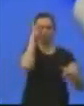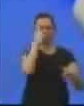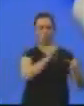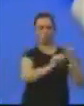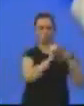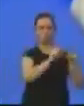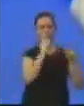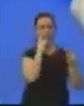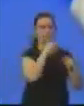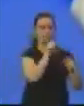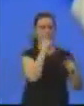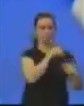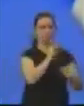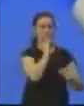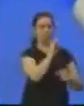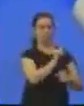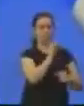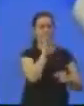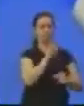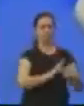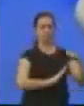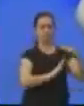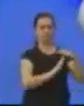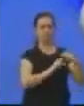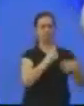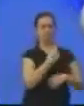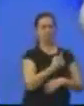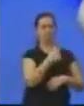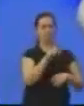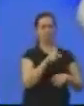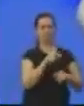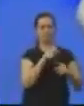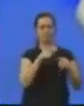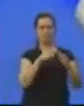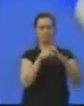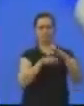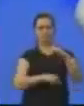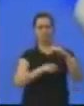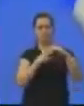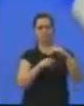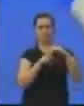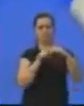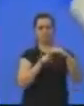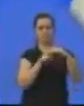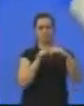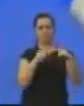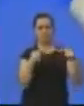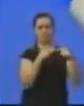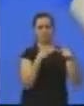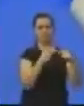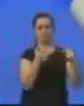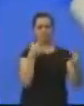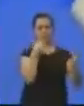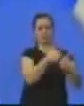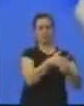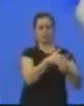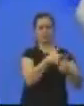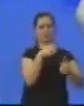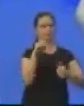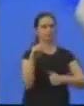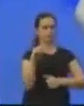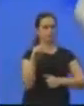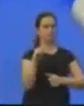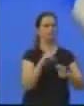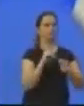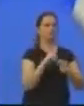Eu posso dizer que o limite de 1 sobre x, quando x vai para 0 pela direita, está chegando perto de 0 pela direita, para onde está indo